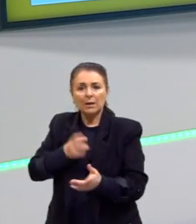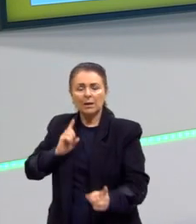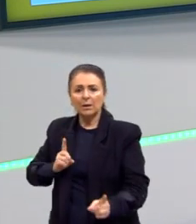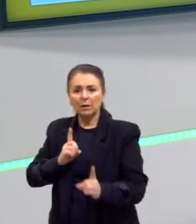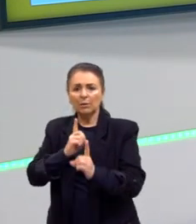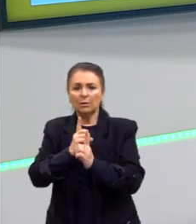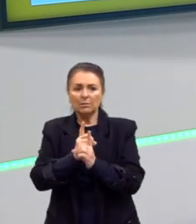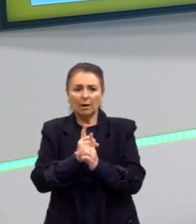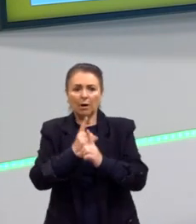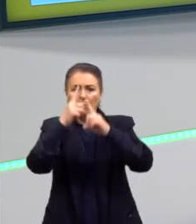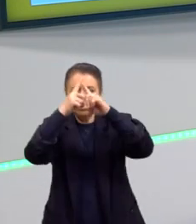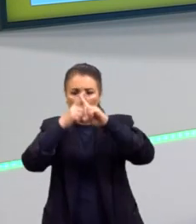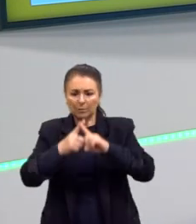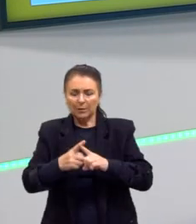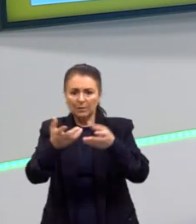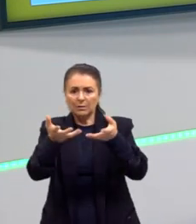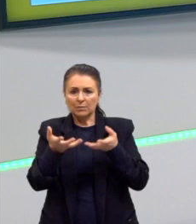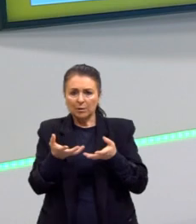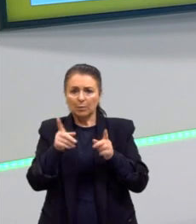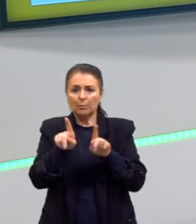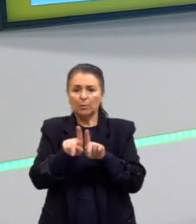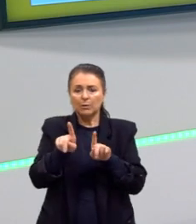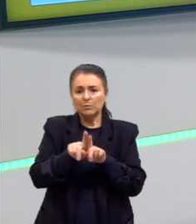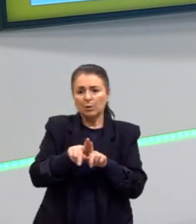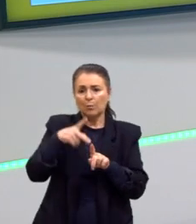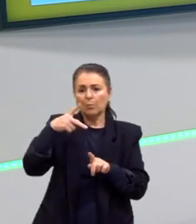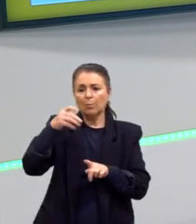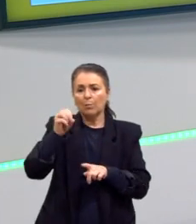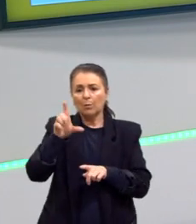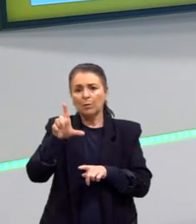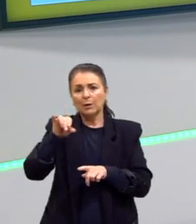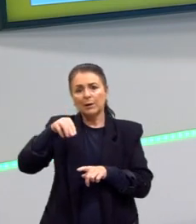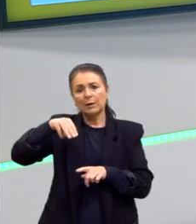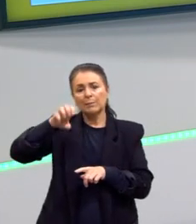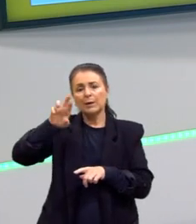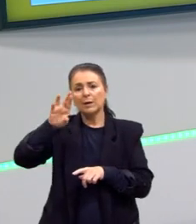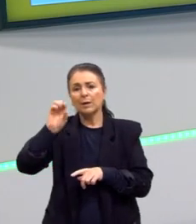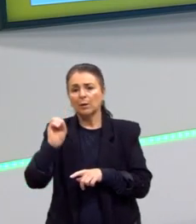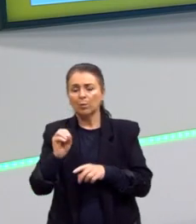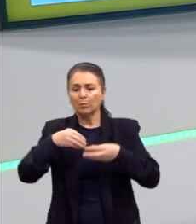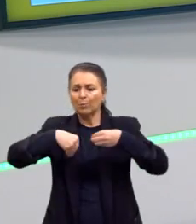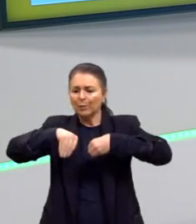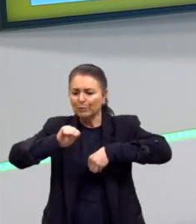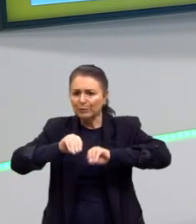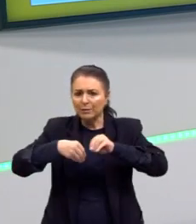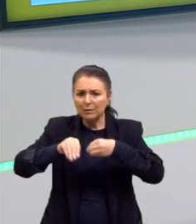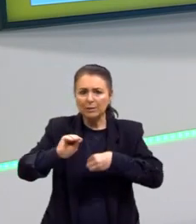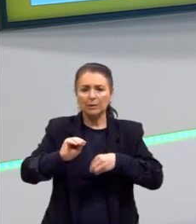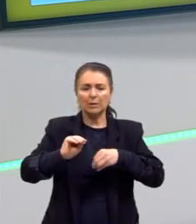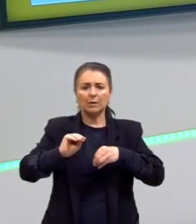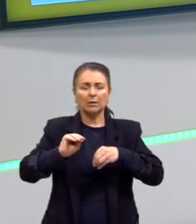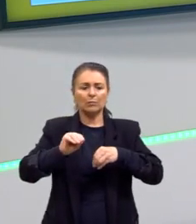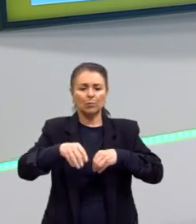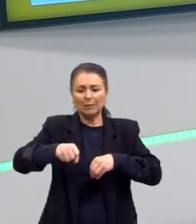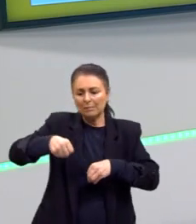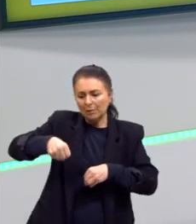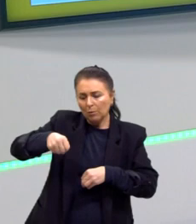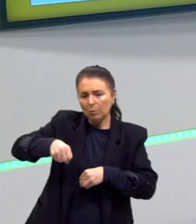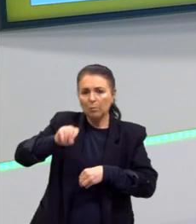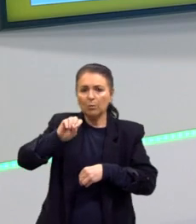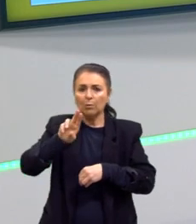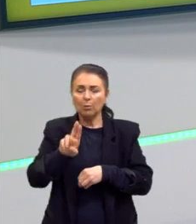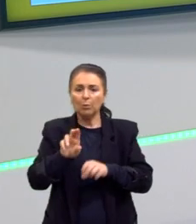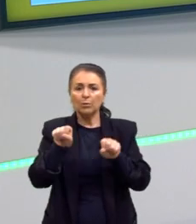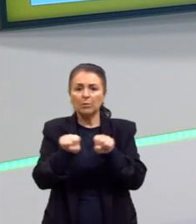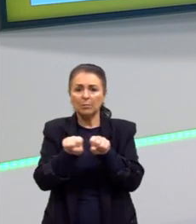propriedade que eu gostaria posso querer um polímero mais flexível não é um plástico mais flexível para fazer uma embalagem uma sacola